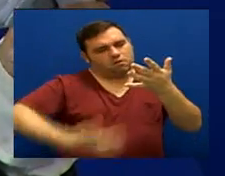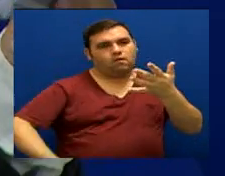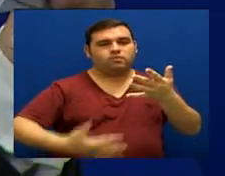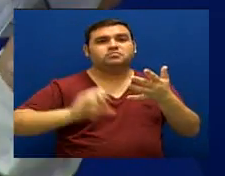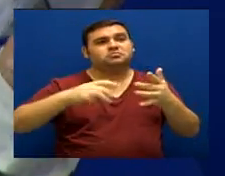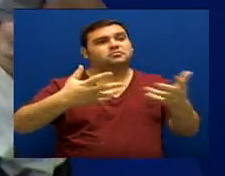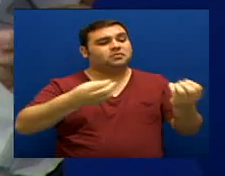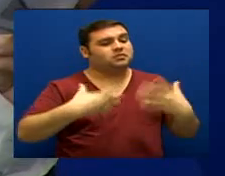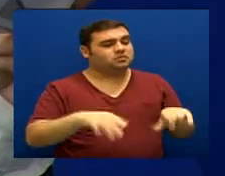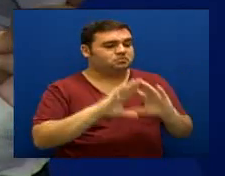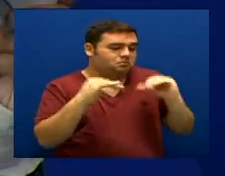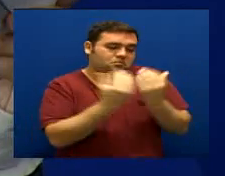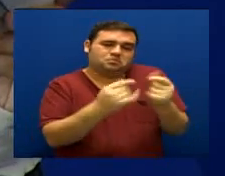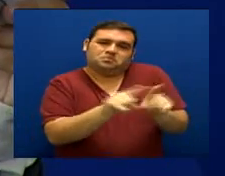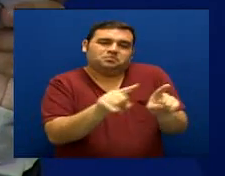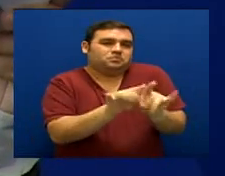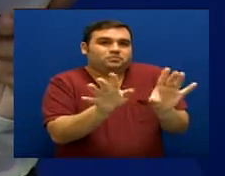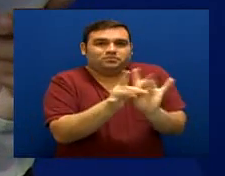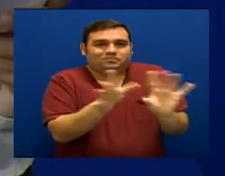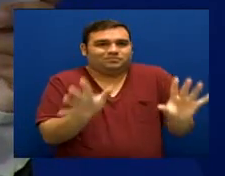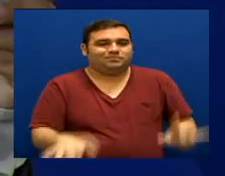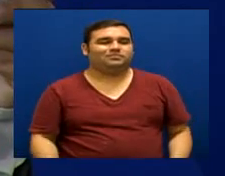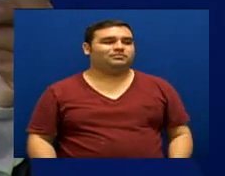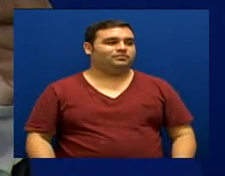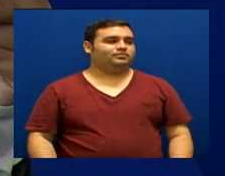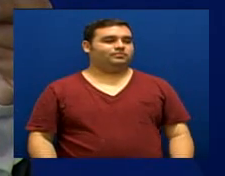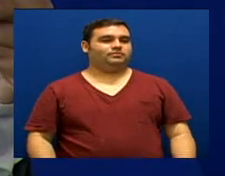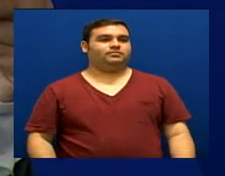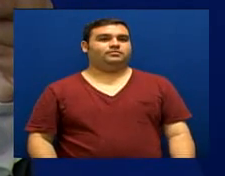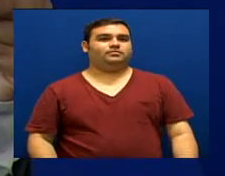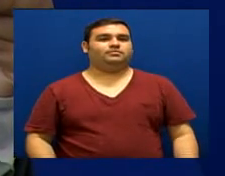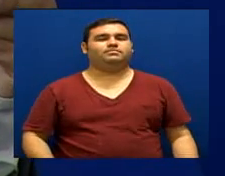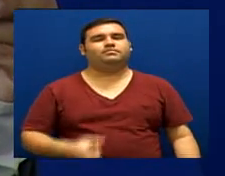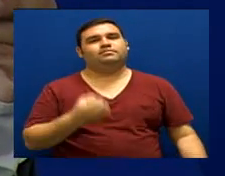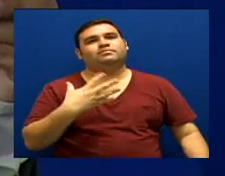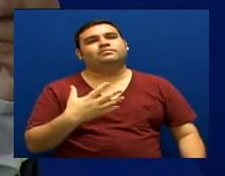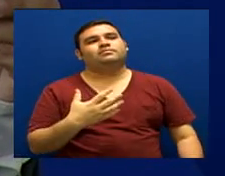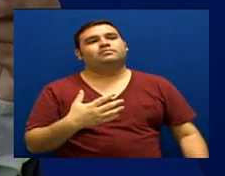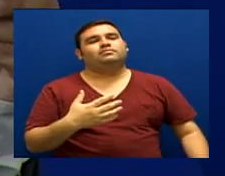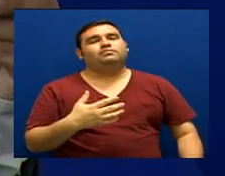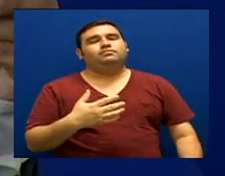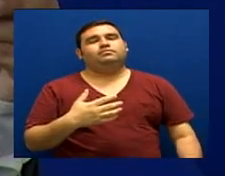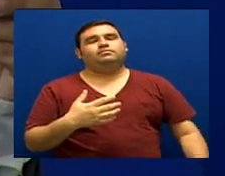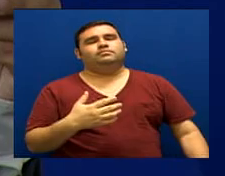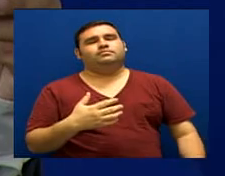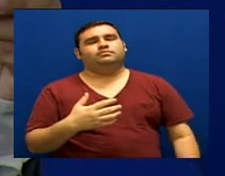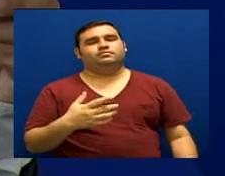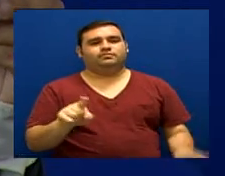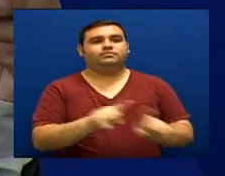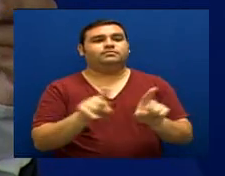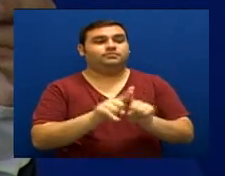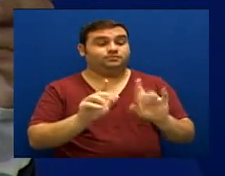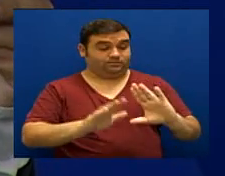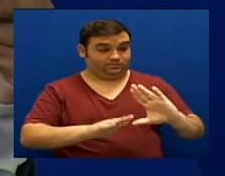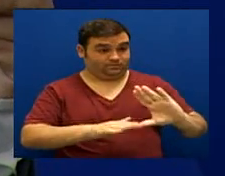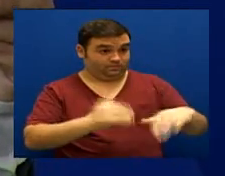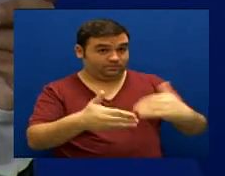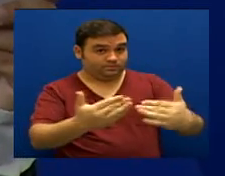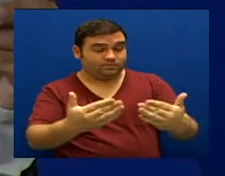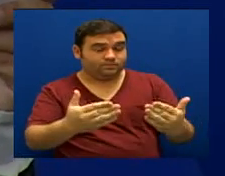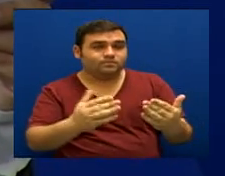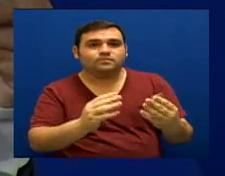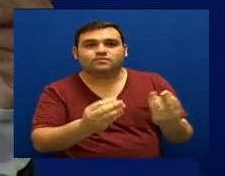se os quiserem mandar pra cama também podem é é bom com aaa a conseqüência